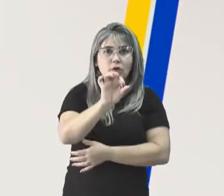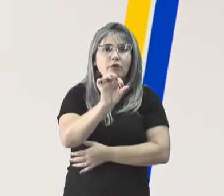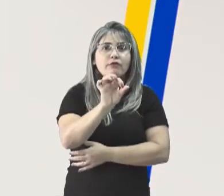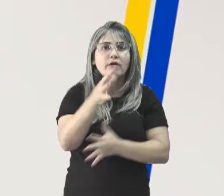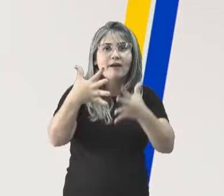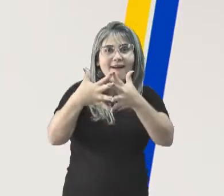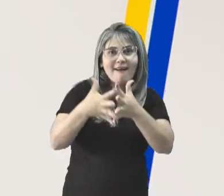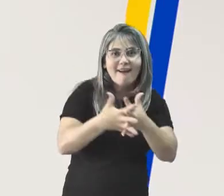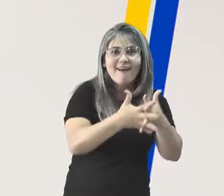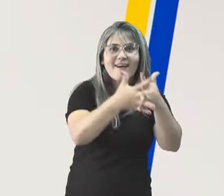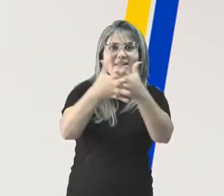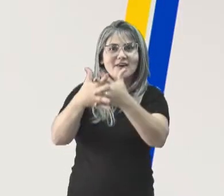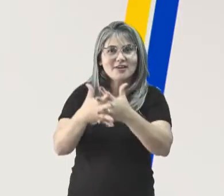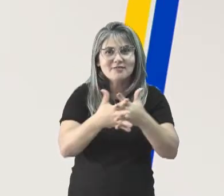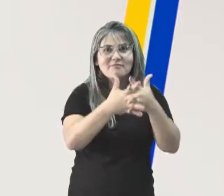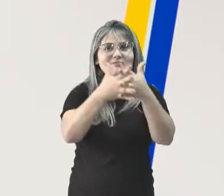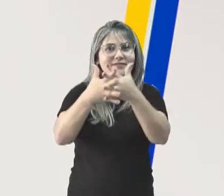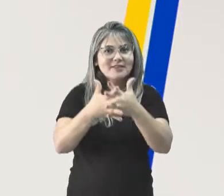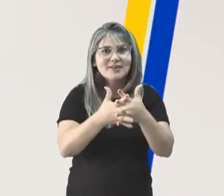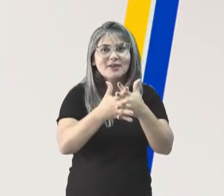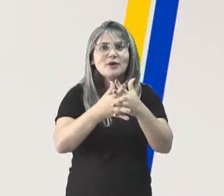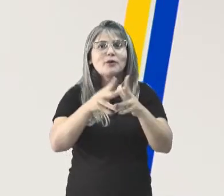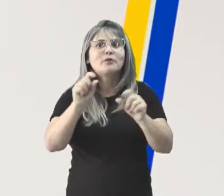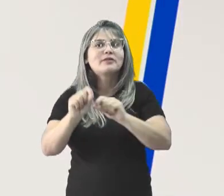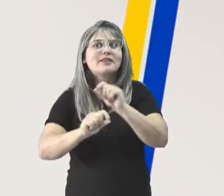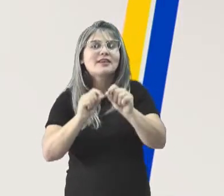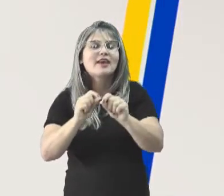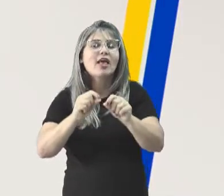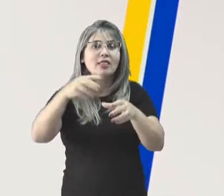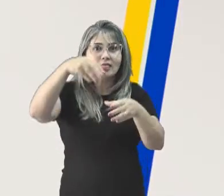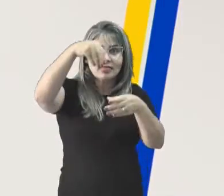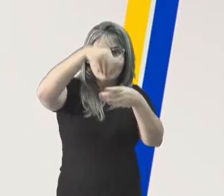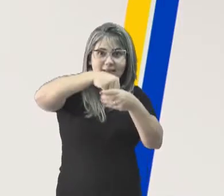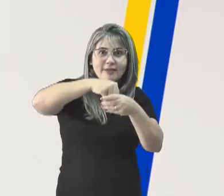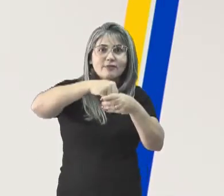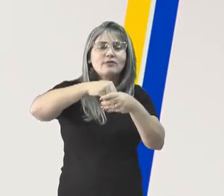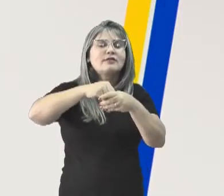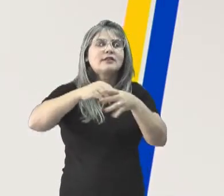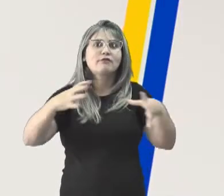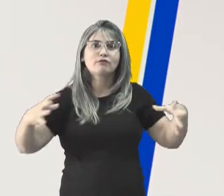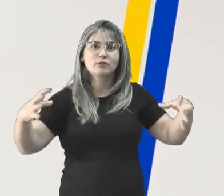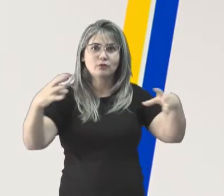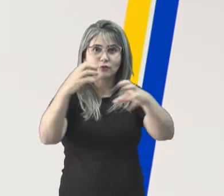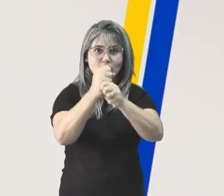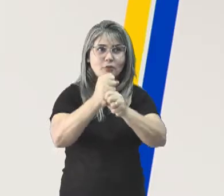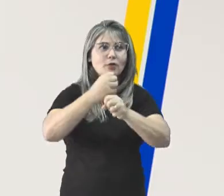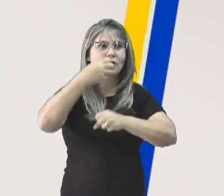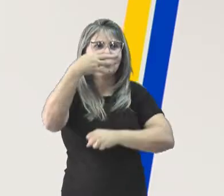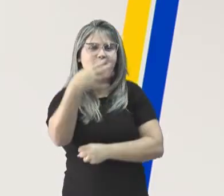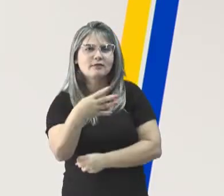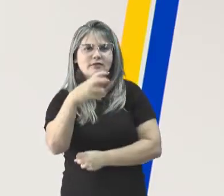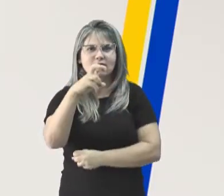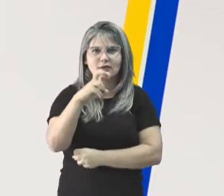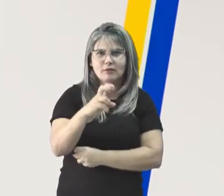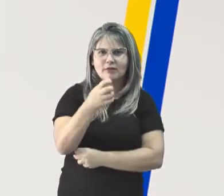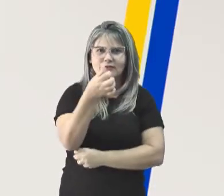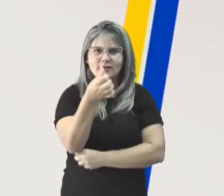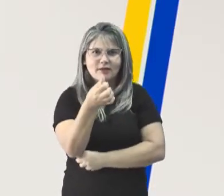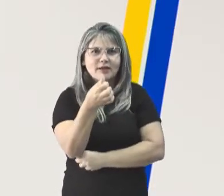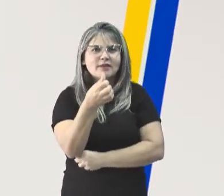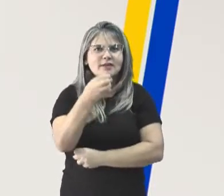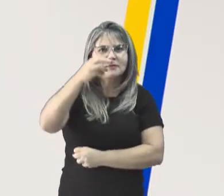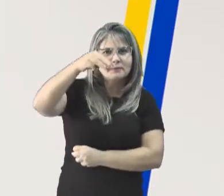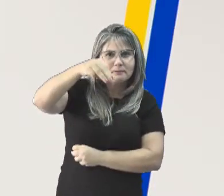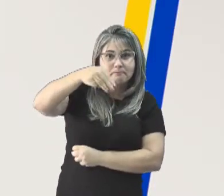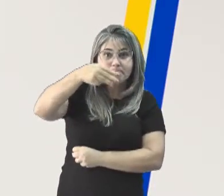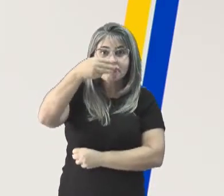456 metros cúbicos de madeira. Então nós temos um volume de carga para ser transportado. E ele diz que supõe que